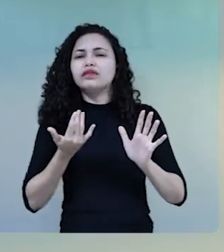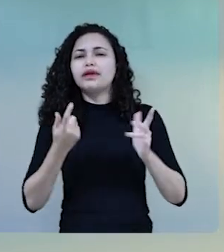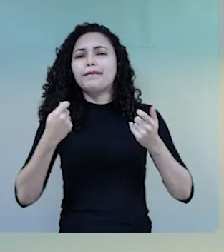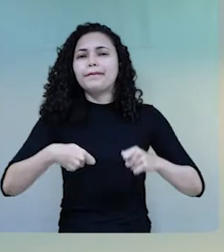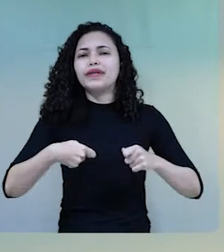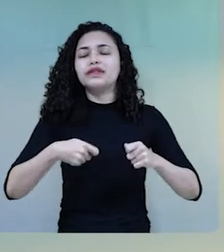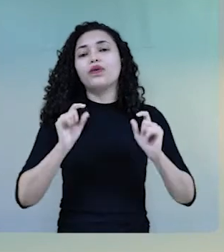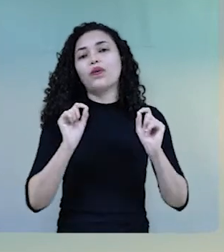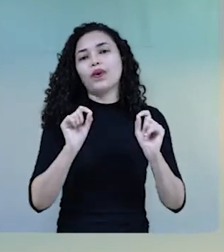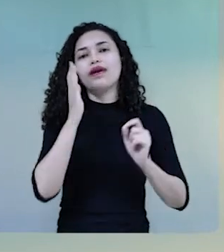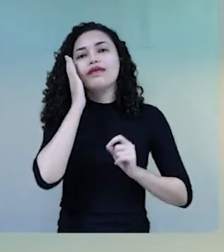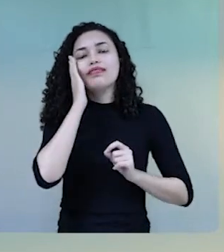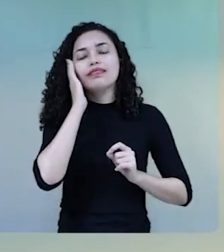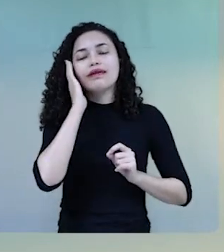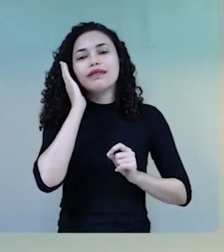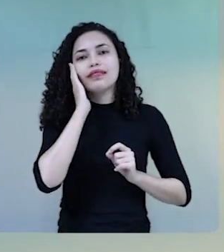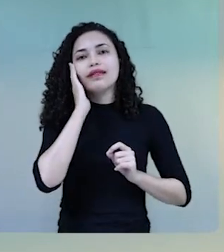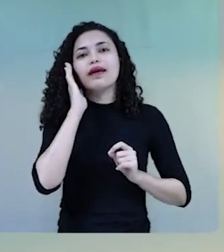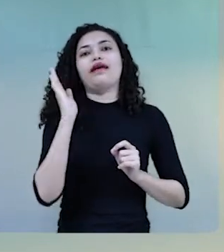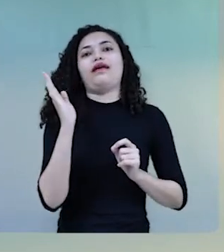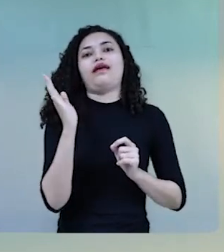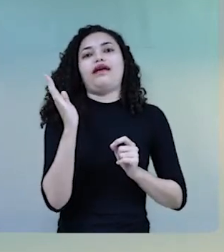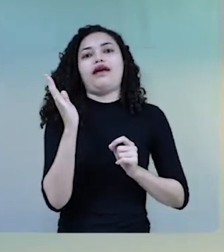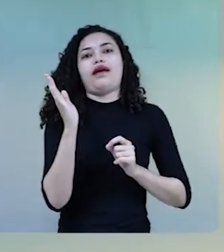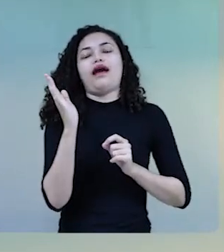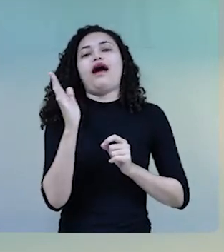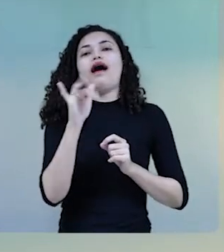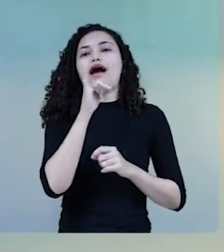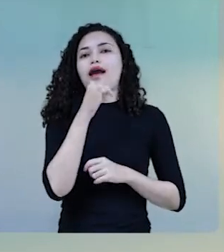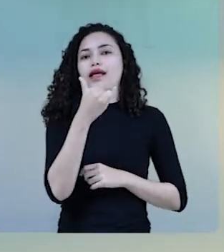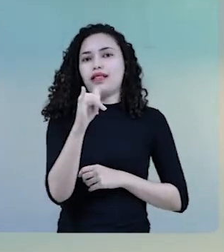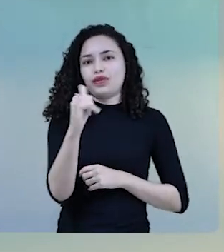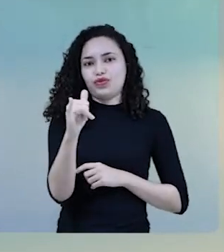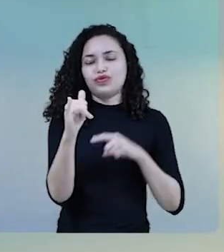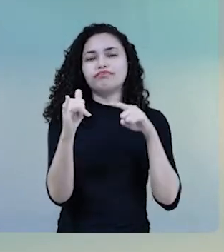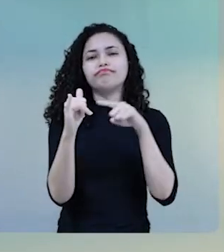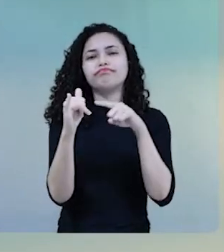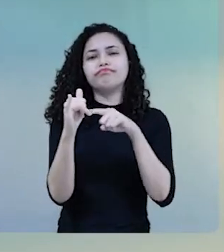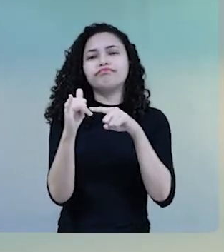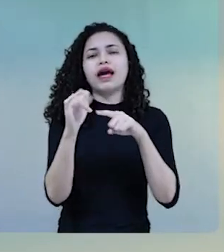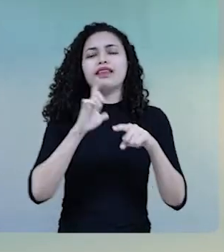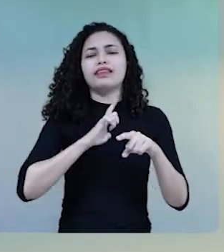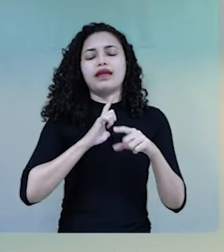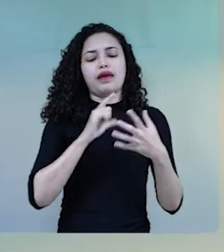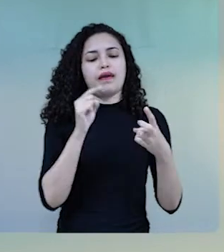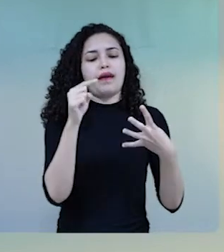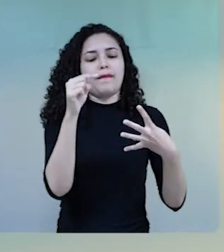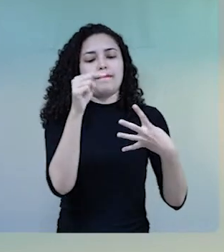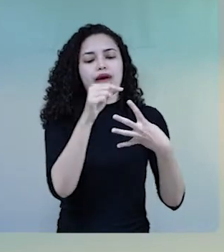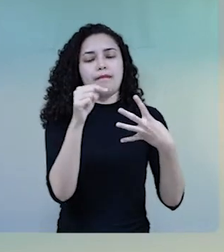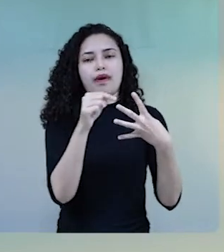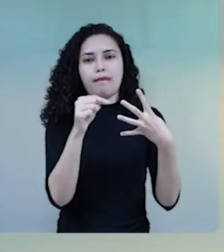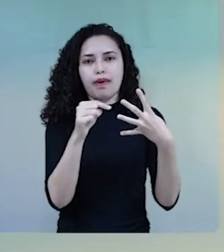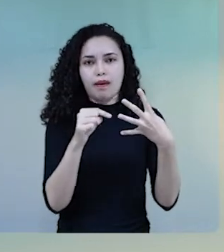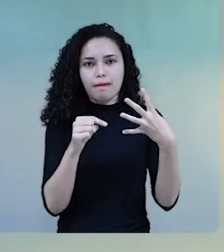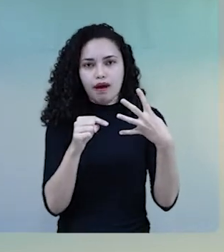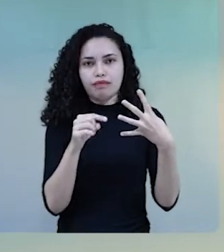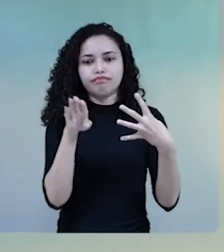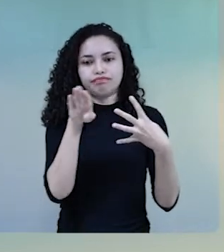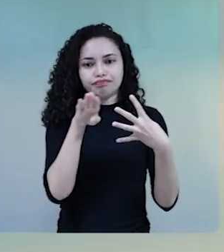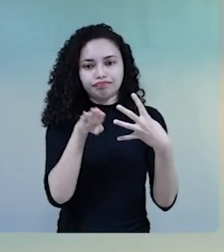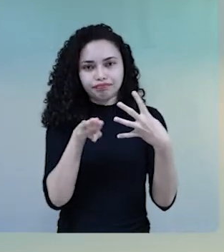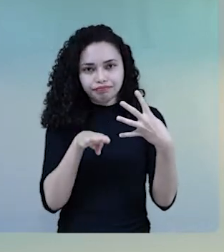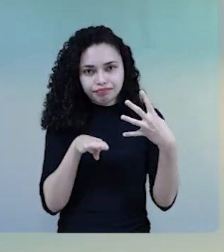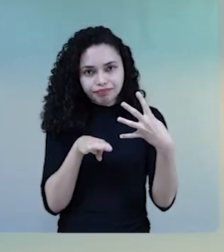a parte da eletricidade ela é subdividida, tá? Nesses 4 tópicos, que é a eletrostática, a eletrodinâmica,